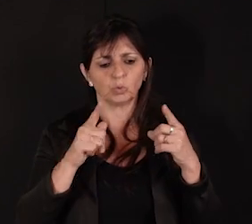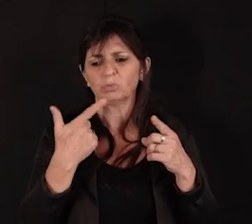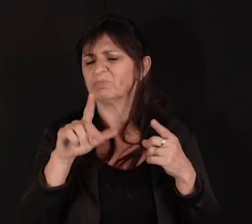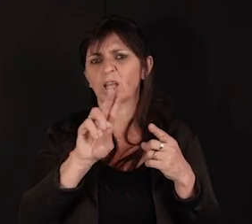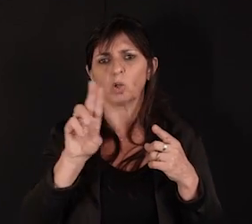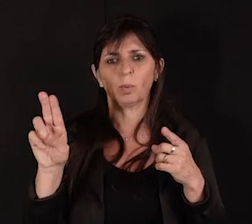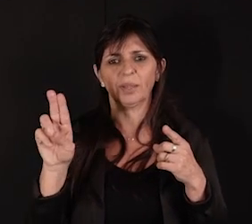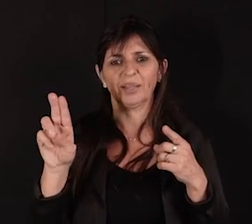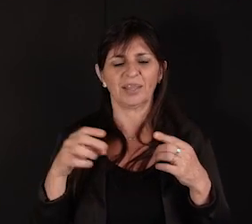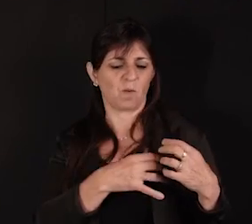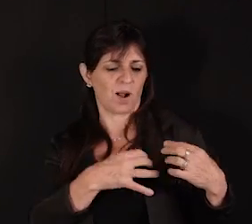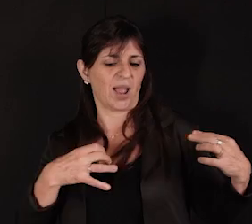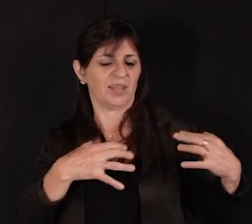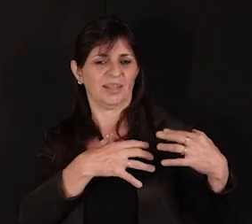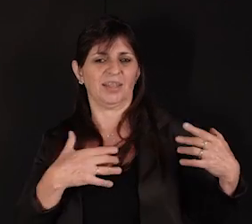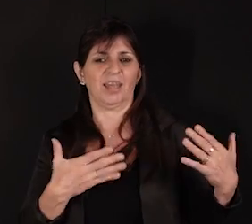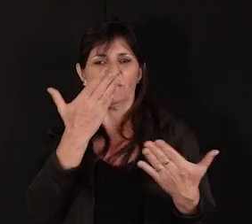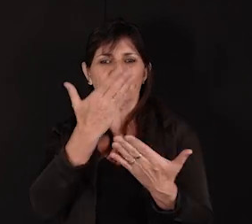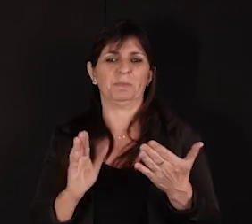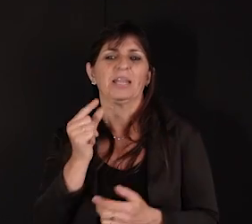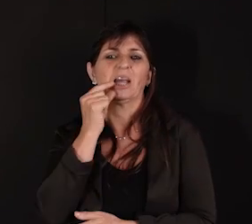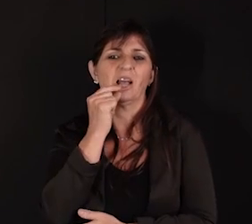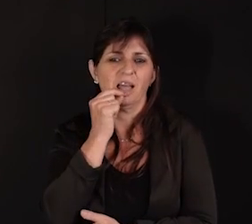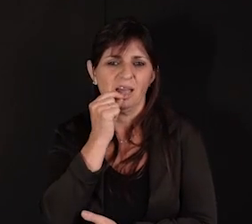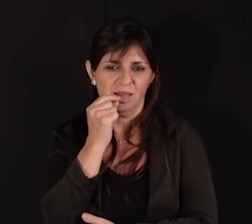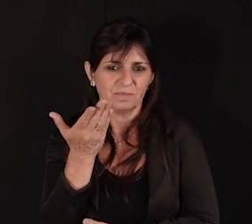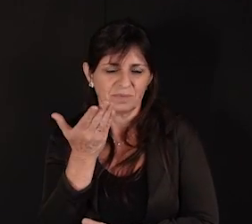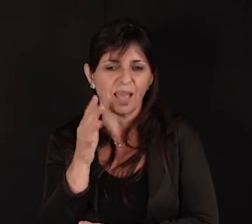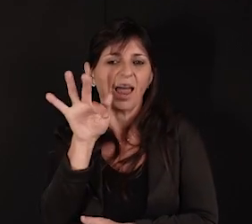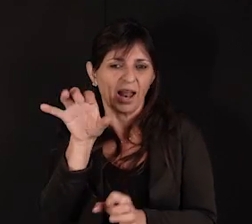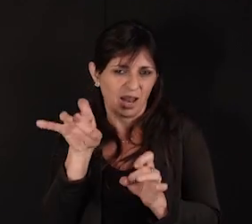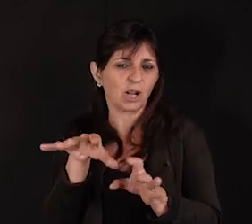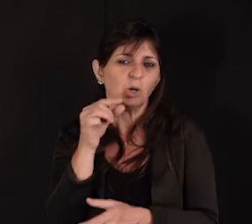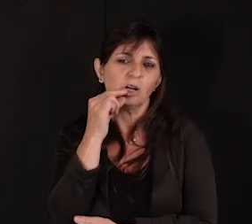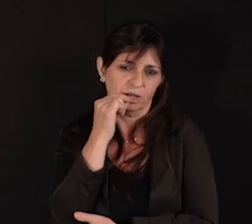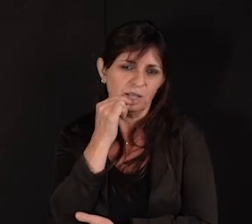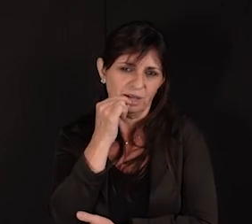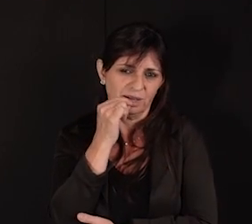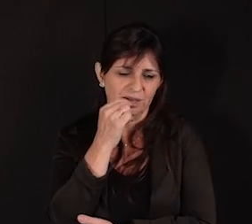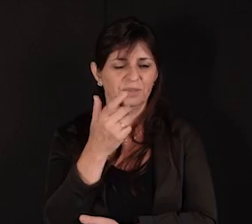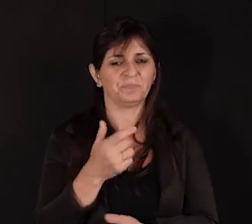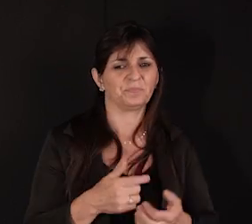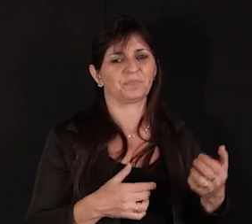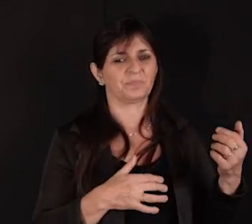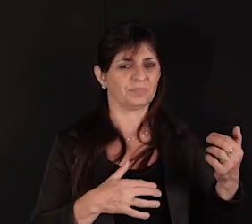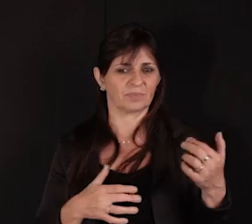então, Gaiteiro Desmamado. Ela tem as partes diferentes ali, daí ele disse, não. Gaiteiro